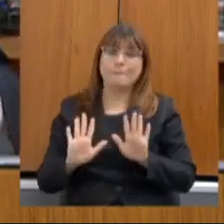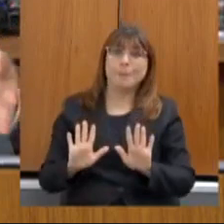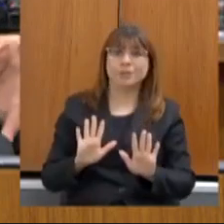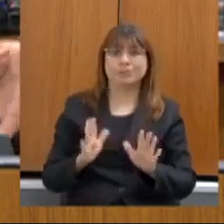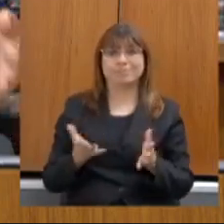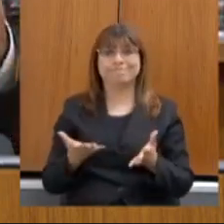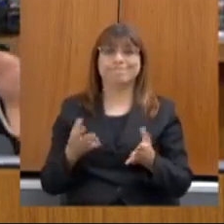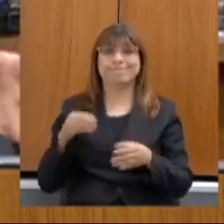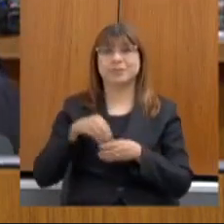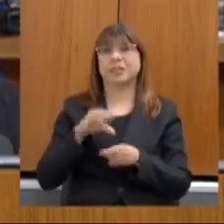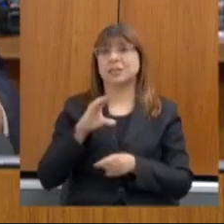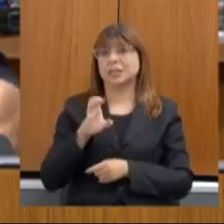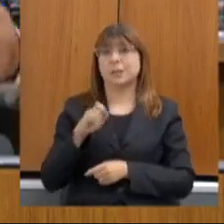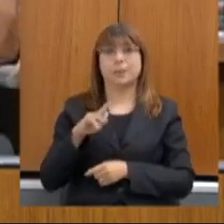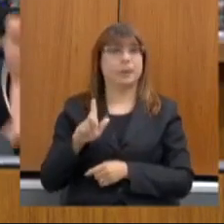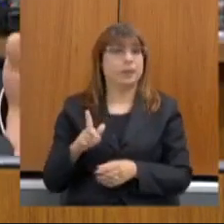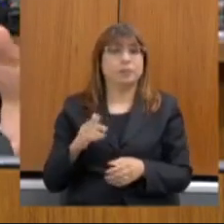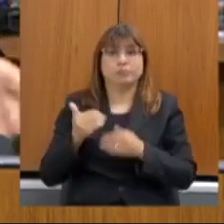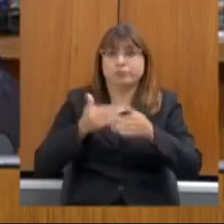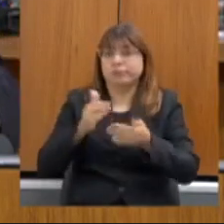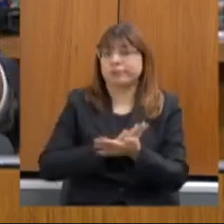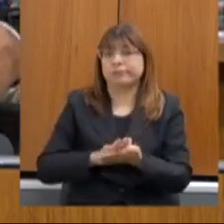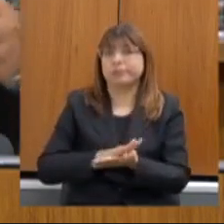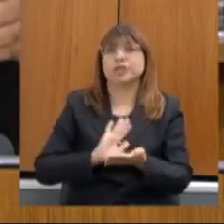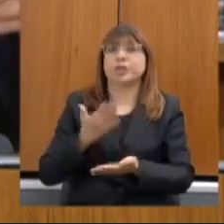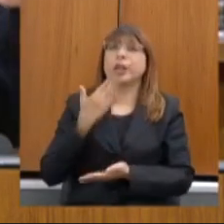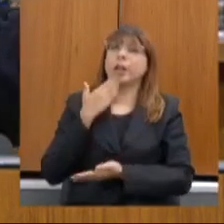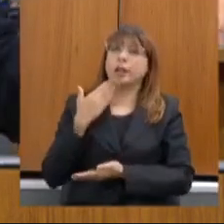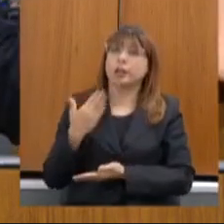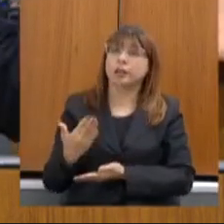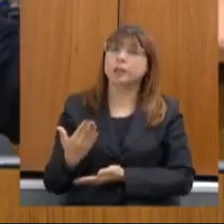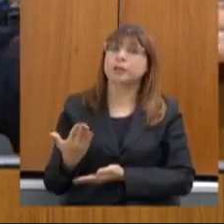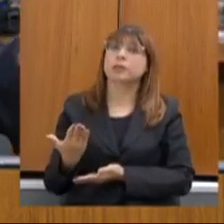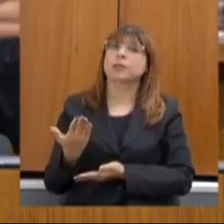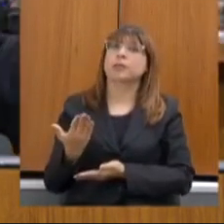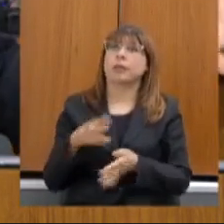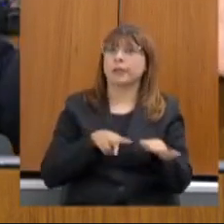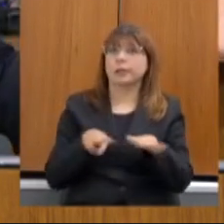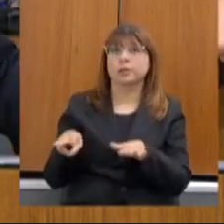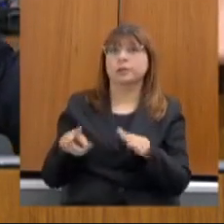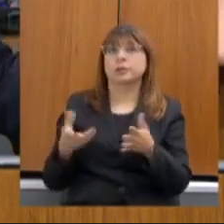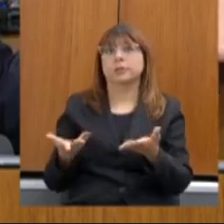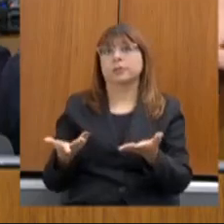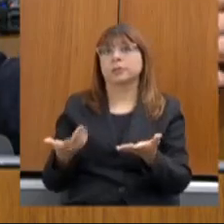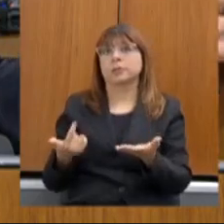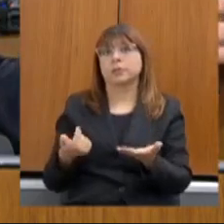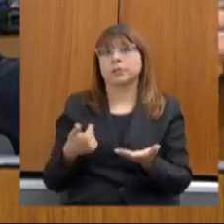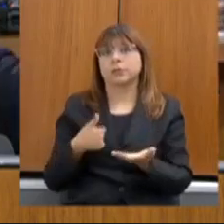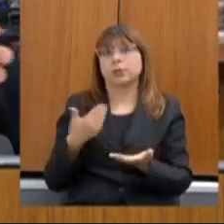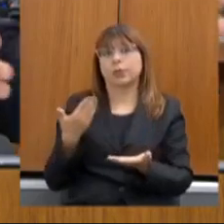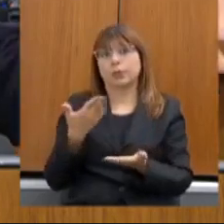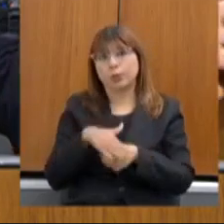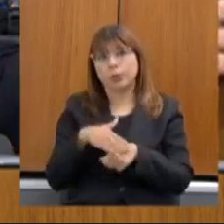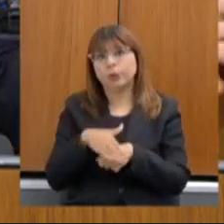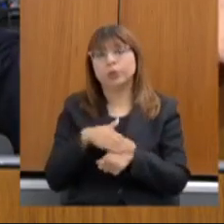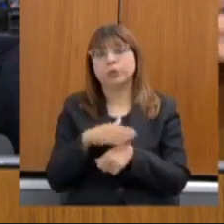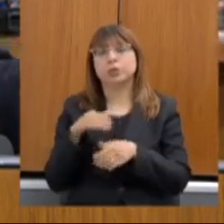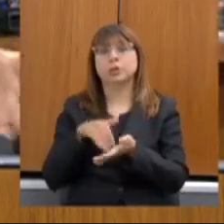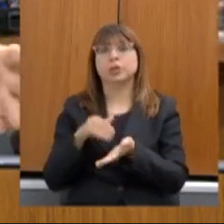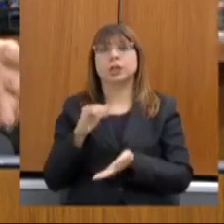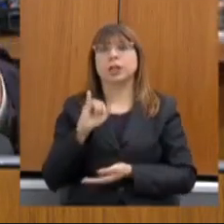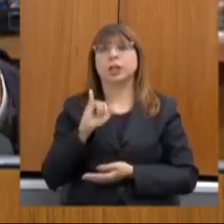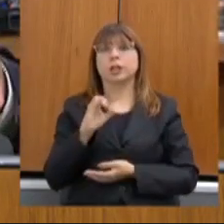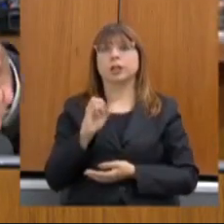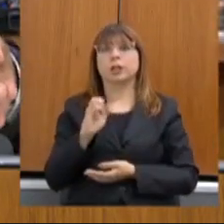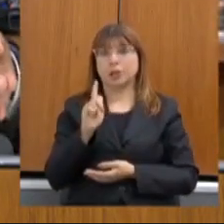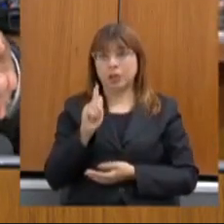as coisas na Cemig não andam mando a solicitação agora mesmo da semana eu vou olhar para tratar Igor os dois empresários